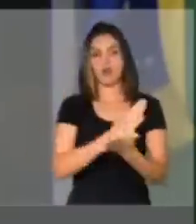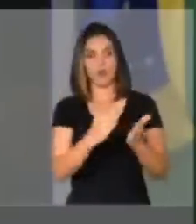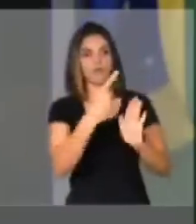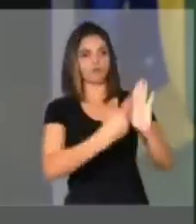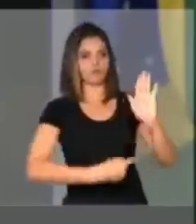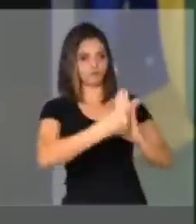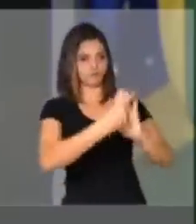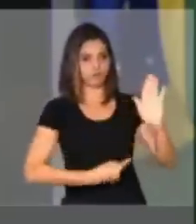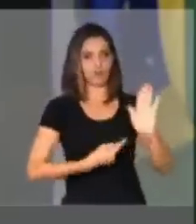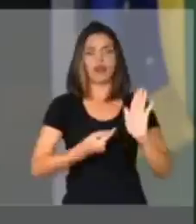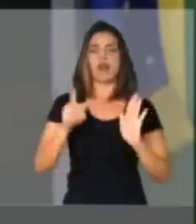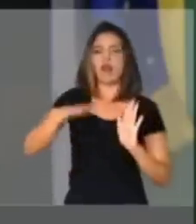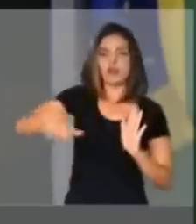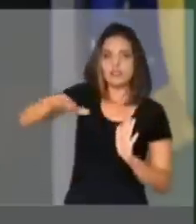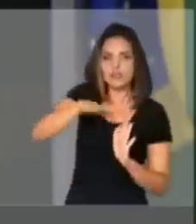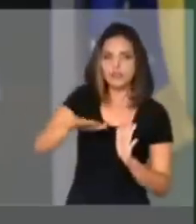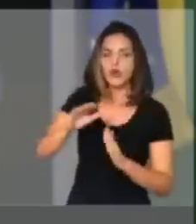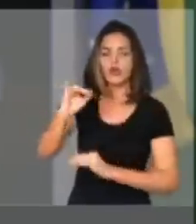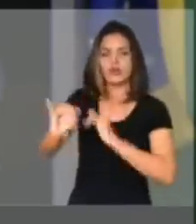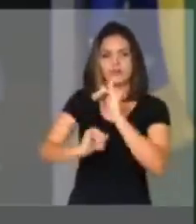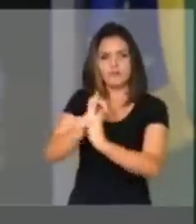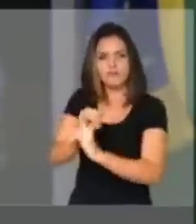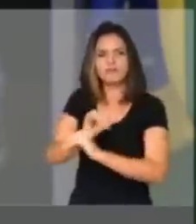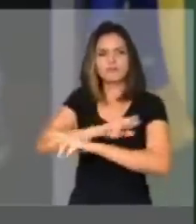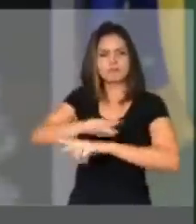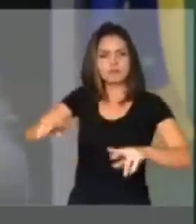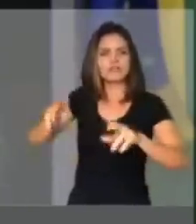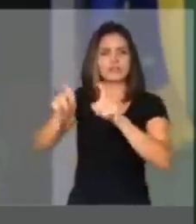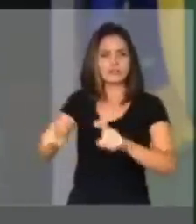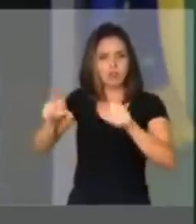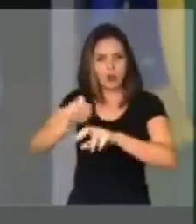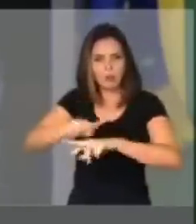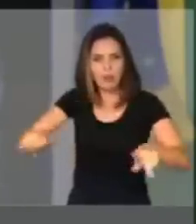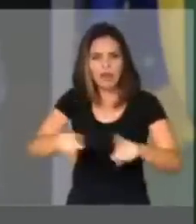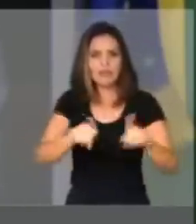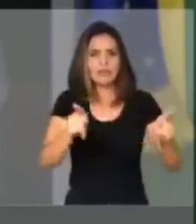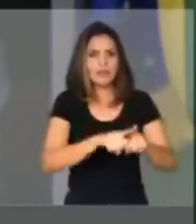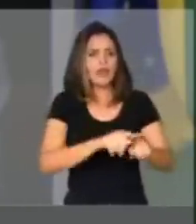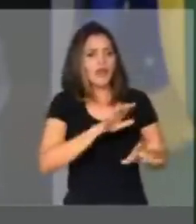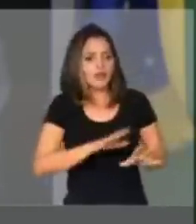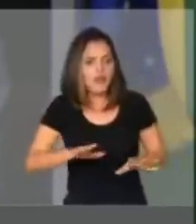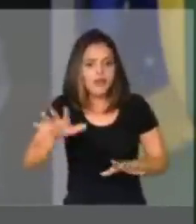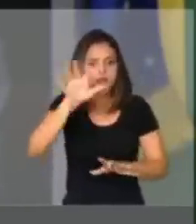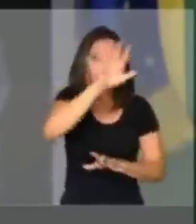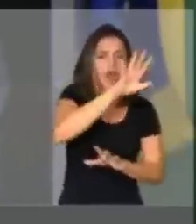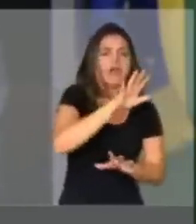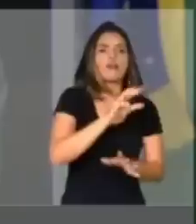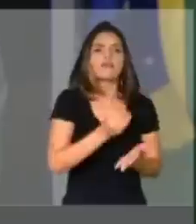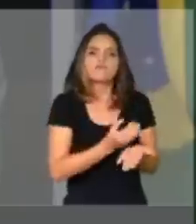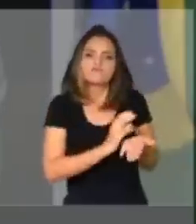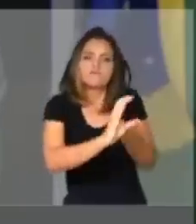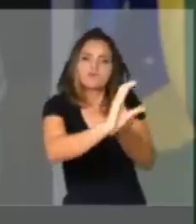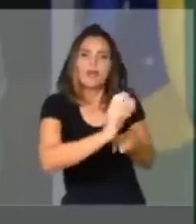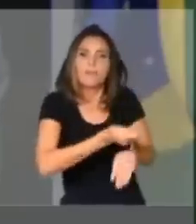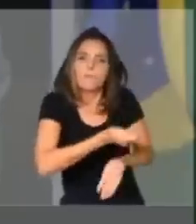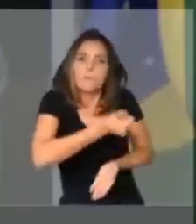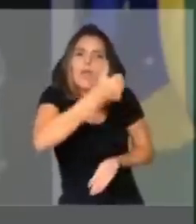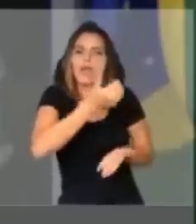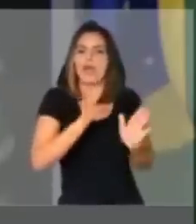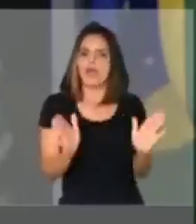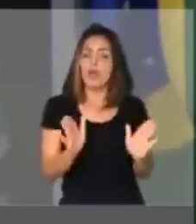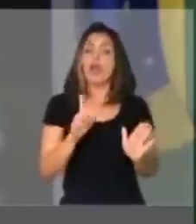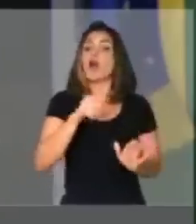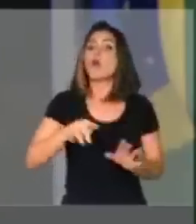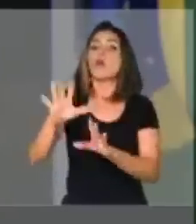benefícios setoriais no setor de informática, benefícios e subvenções para determinadas regiões do país, que no fim das contas